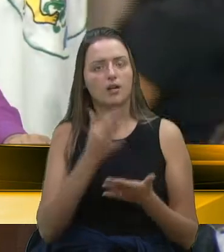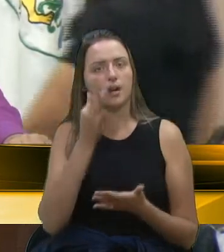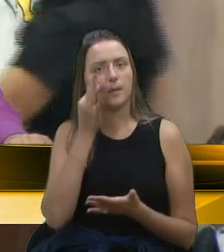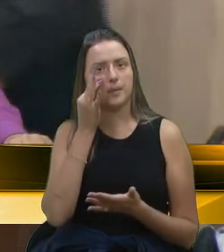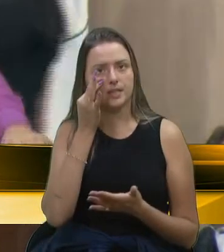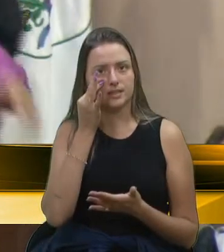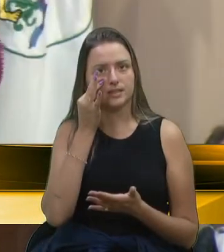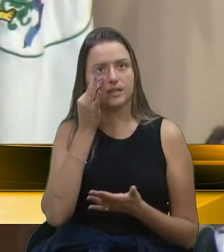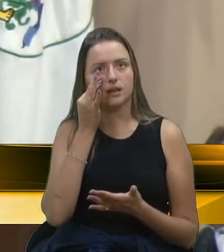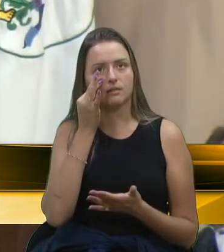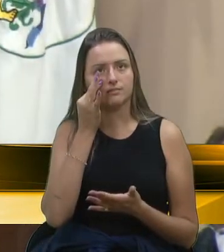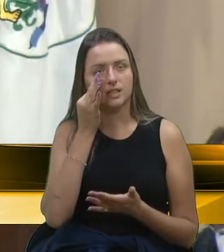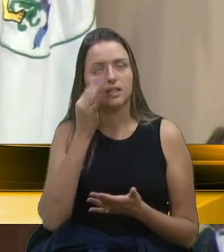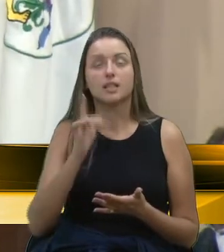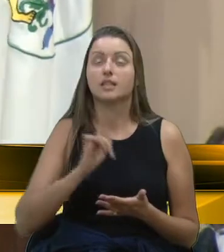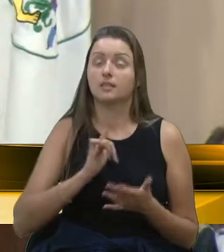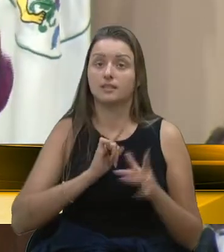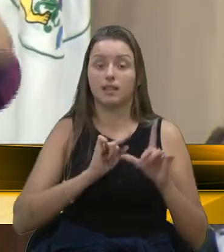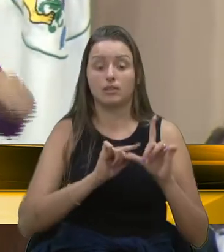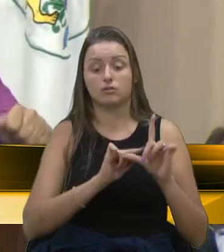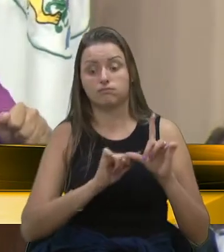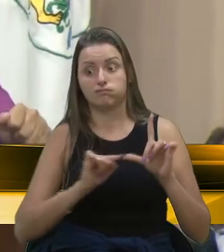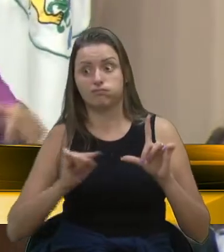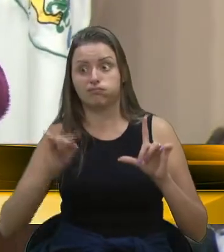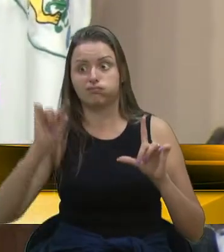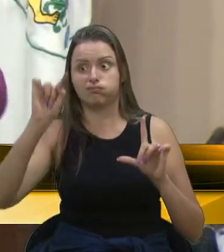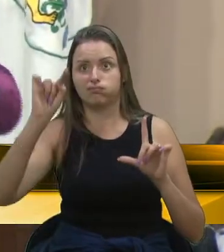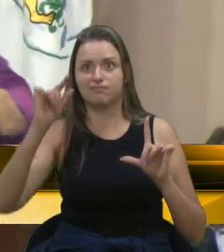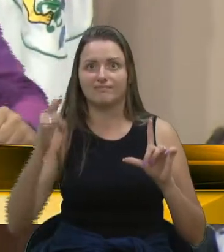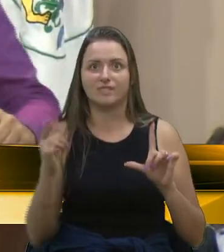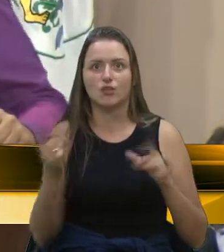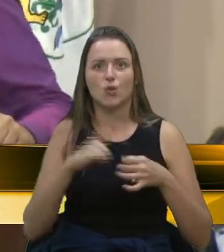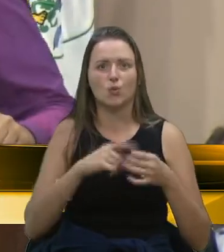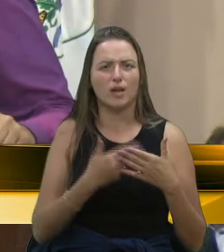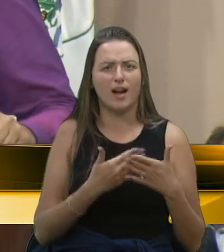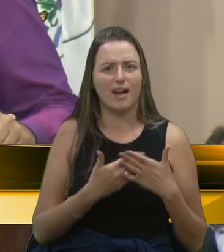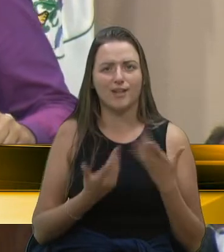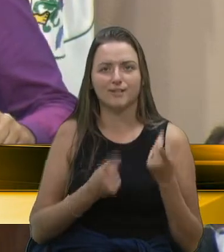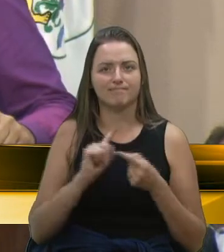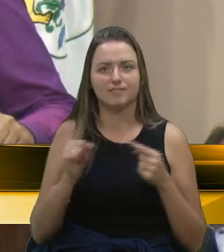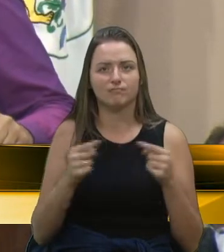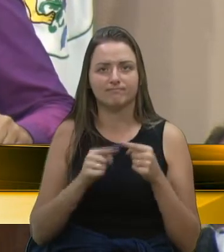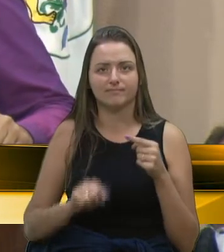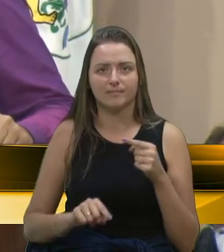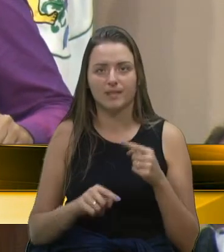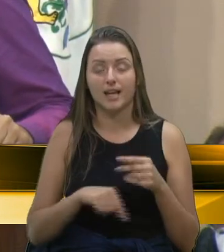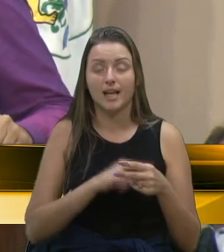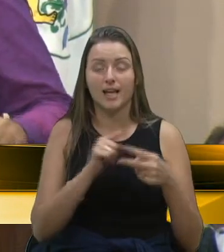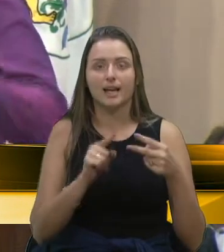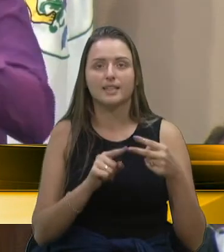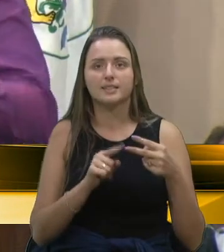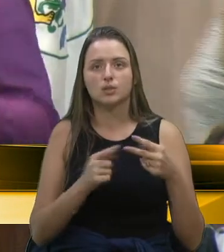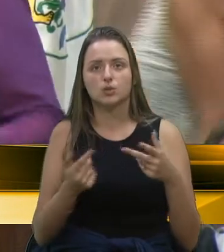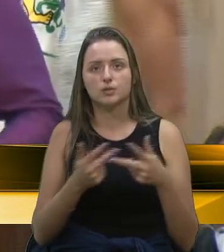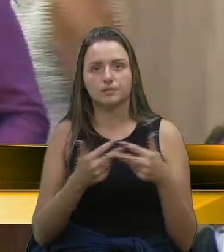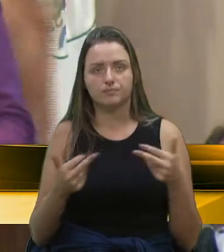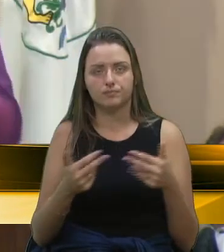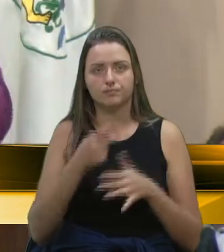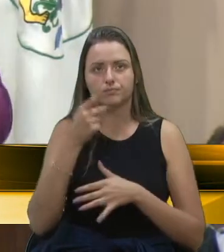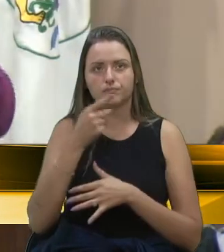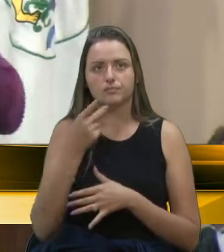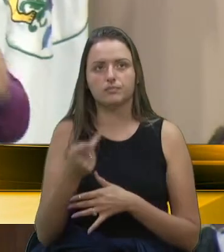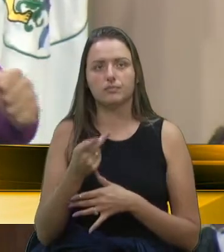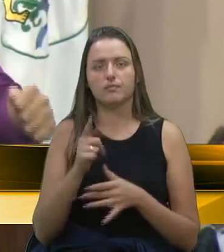presenciais com uma curva ascendente de contágio. A primeira questão. A segunda, se cita o exemplo